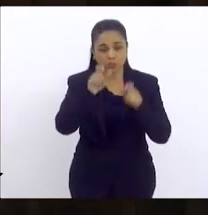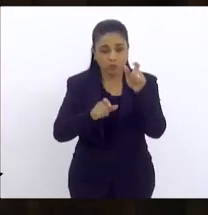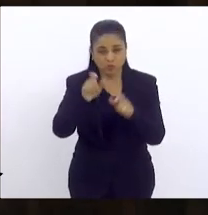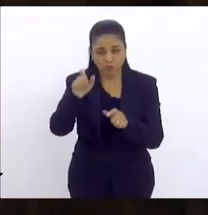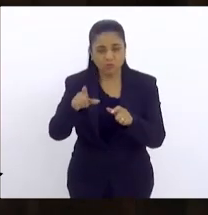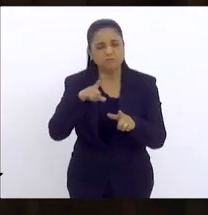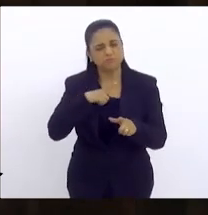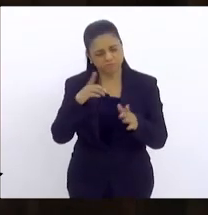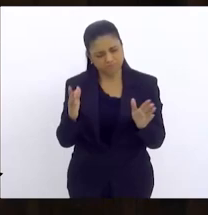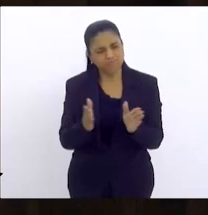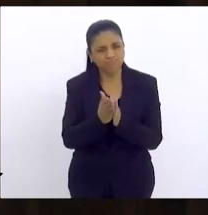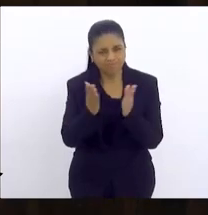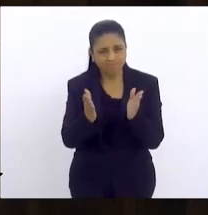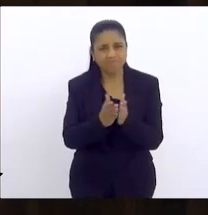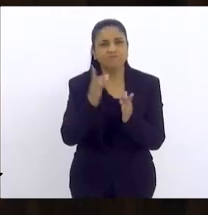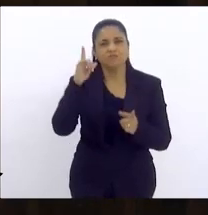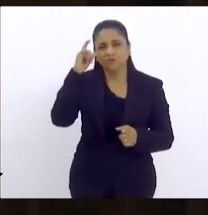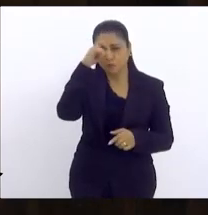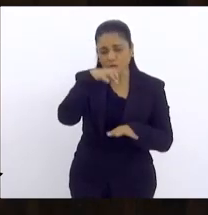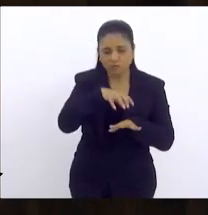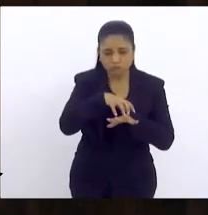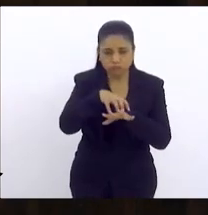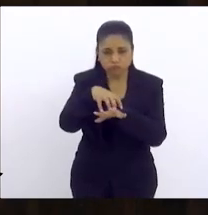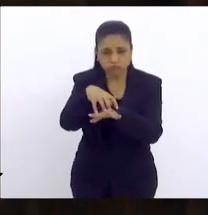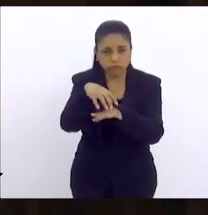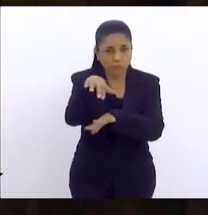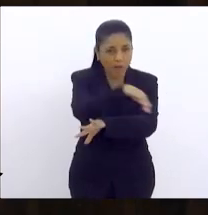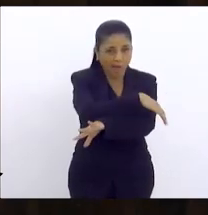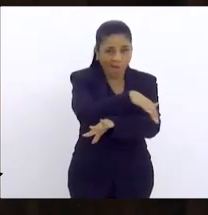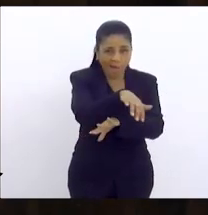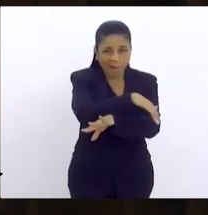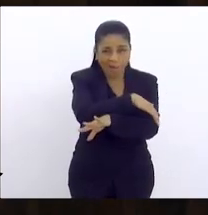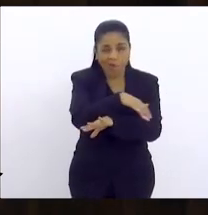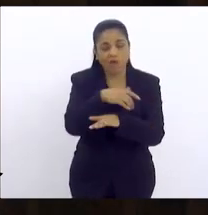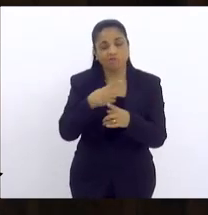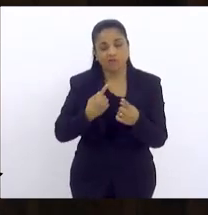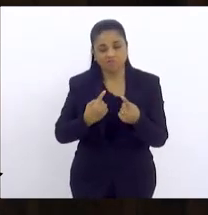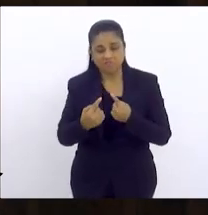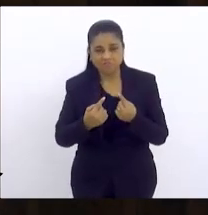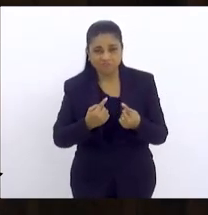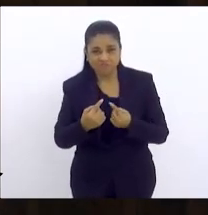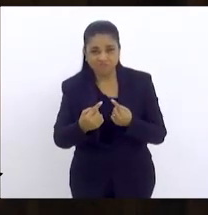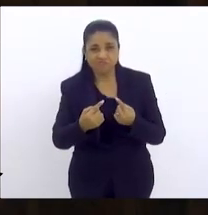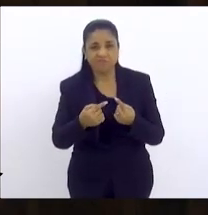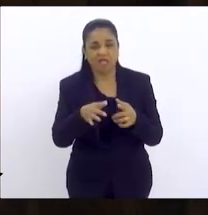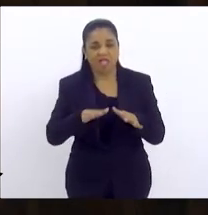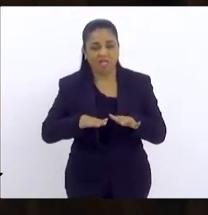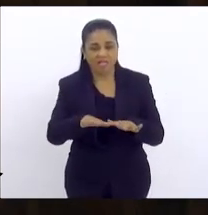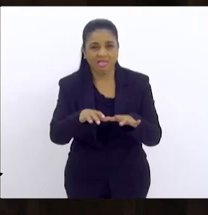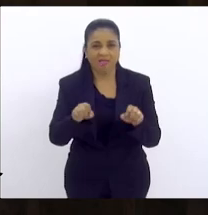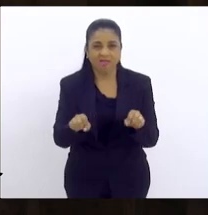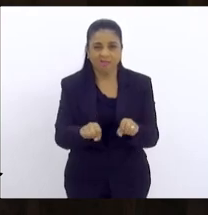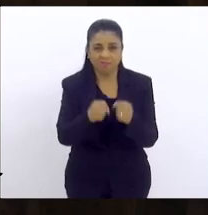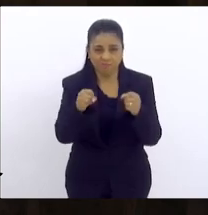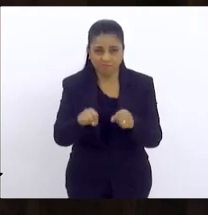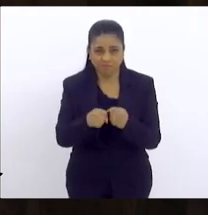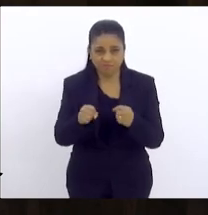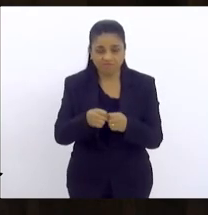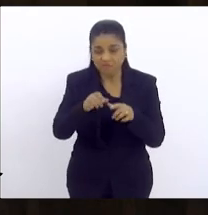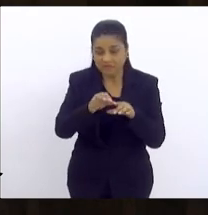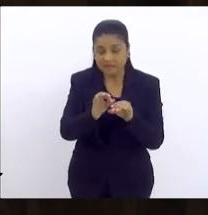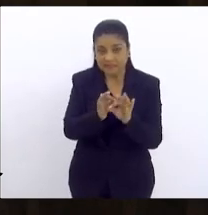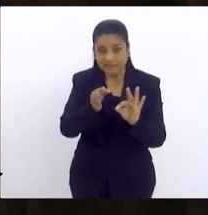de miséria dificuldade de Patrulhamento pelas ruas ainda não serem pavimentada uma extensão territorial muito grande